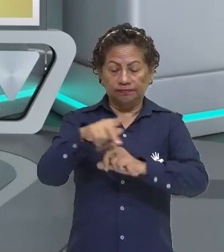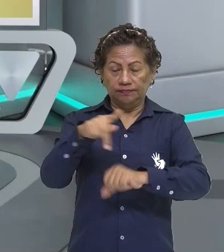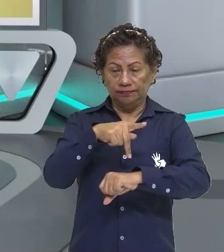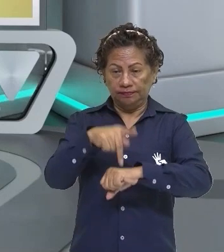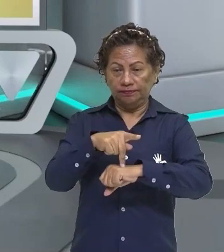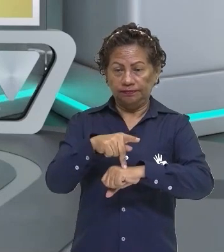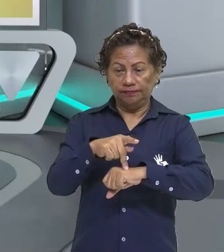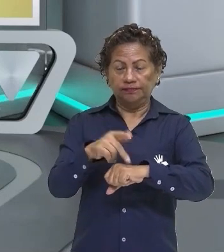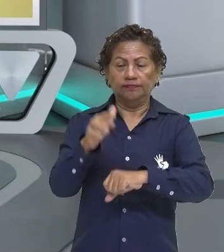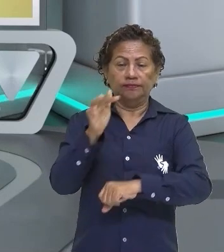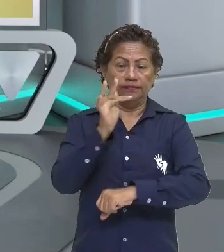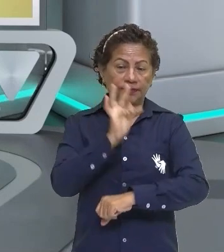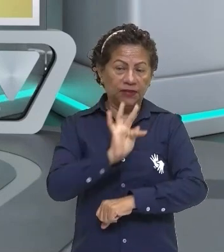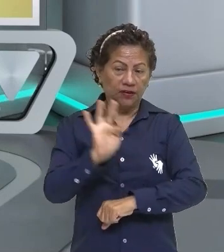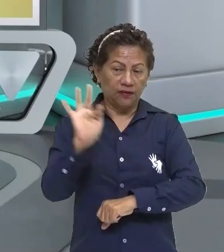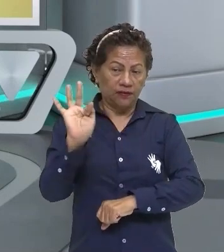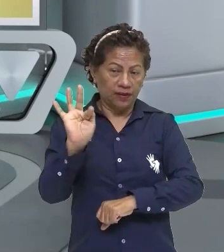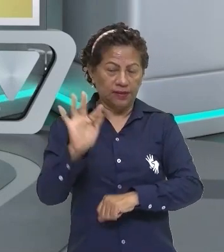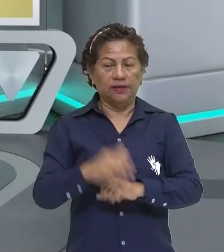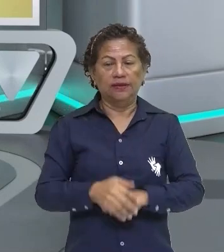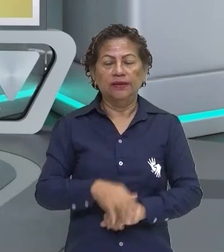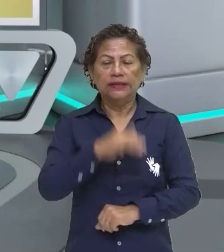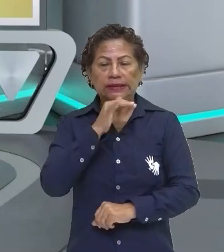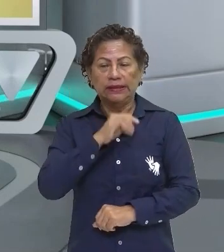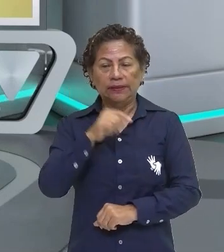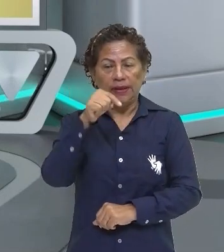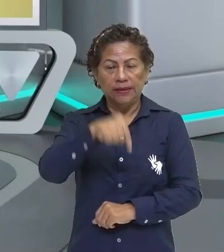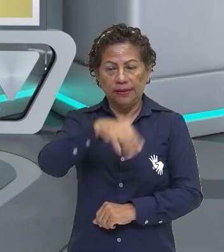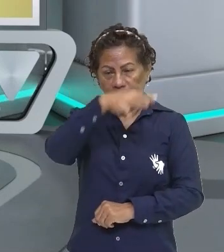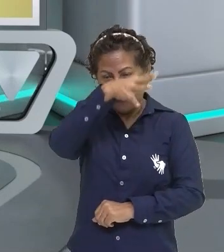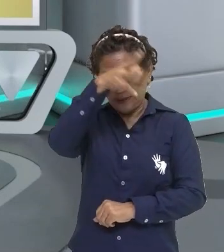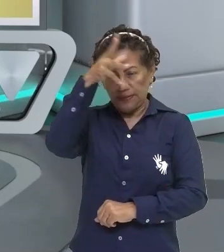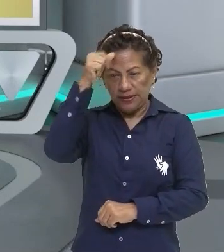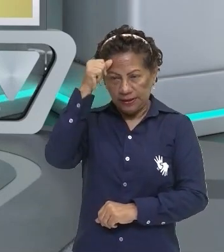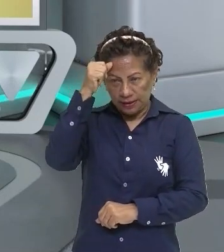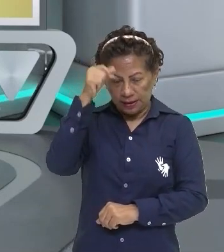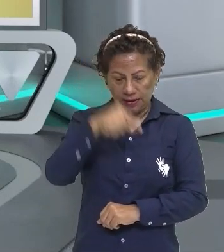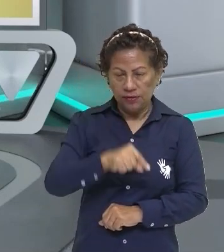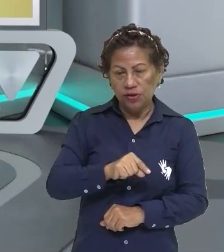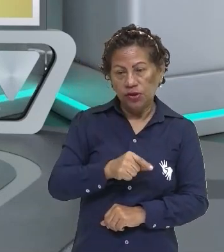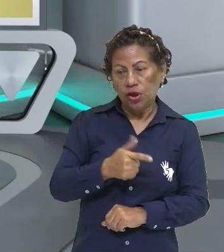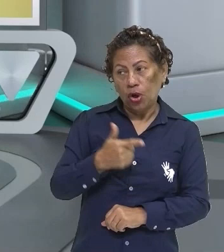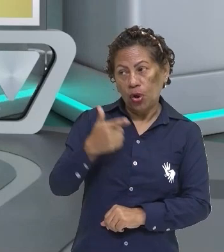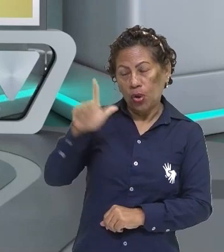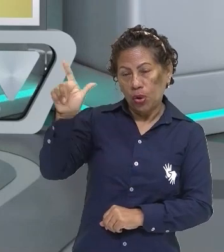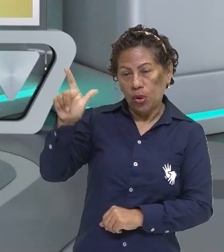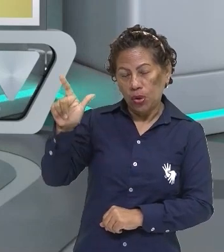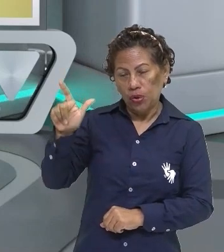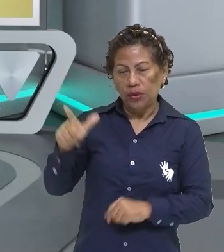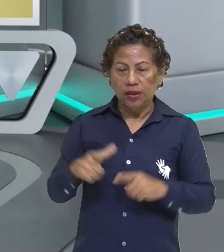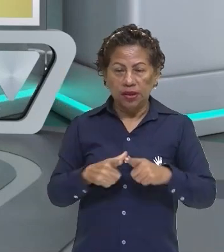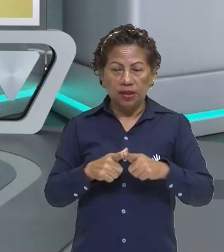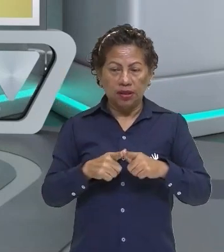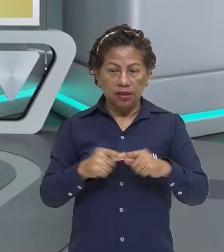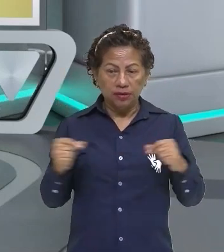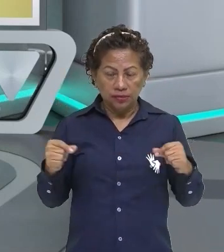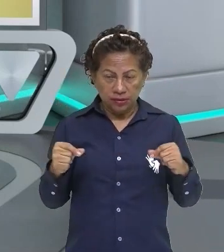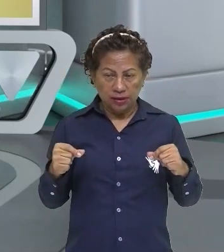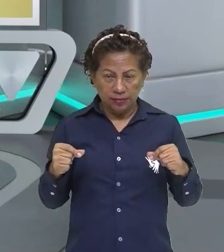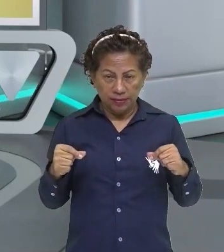aula aqui em Manaus, de balé, e uma aula no Japão, você vai conseguir realizar essa